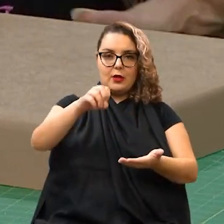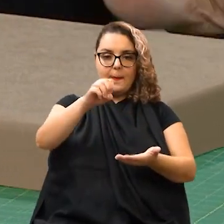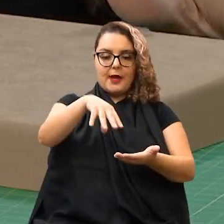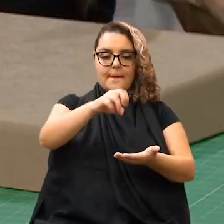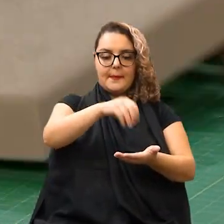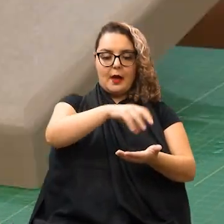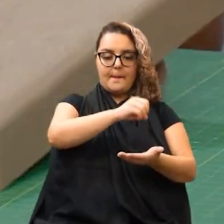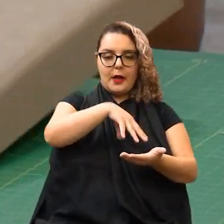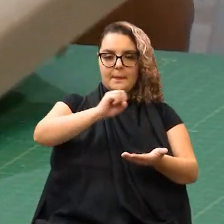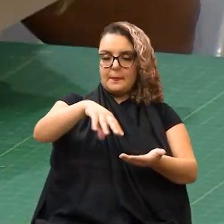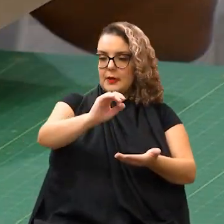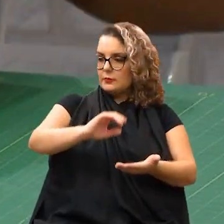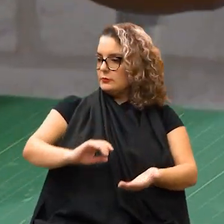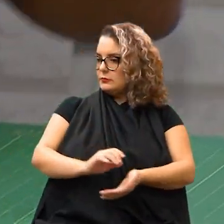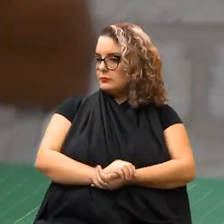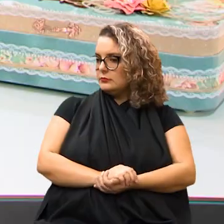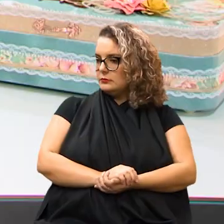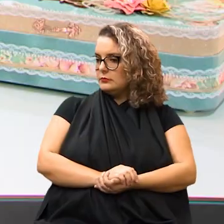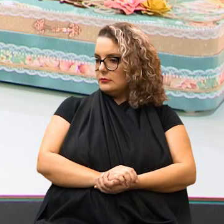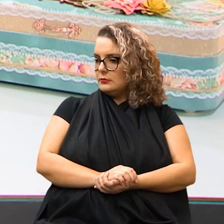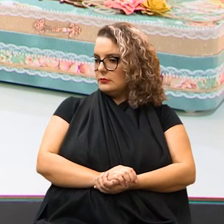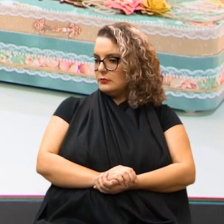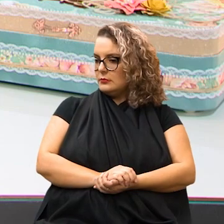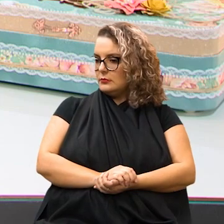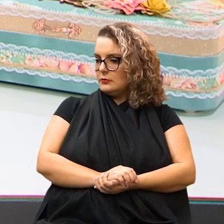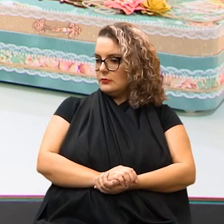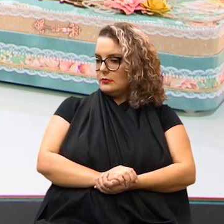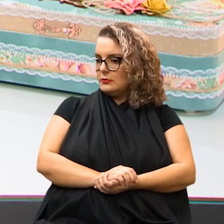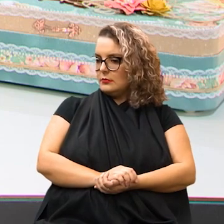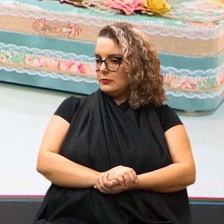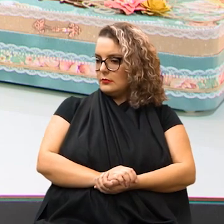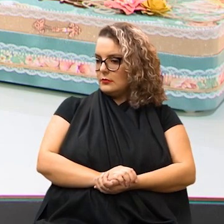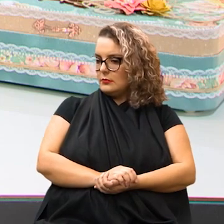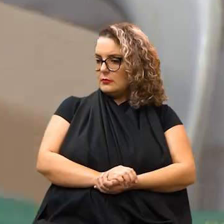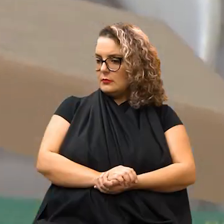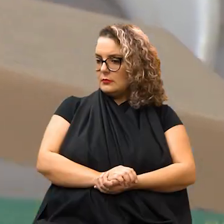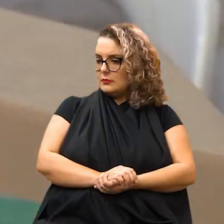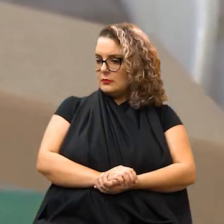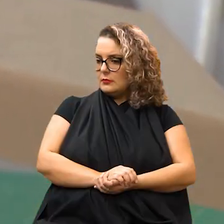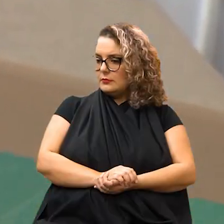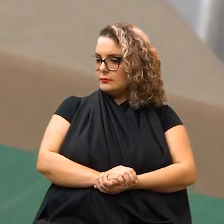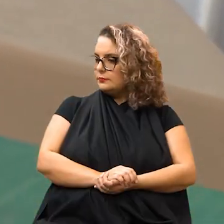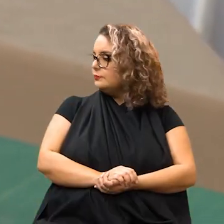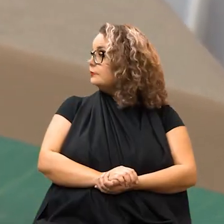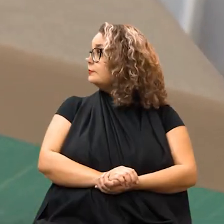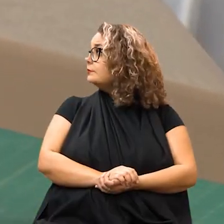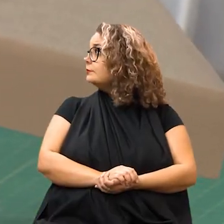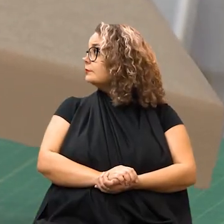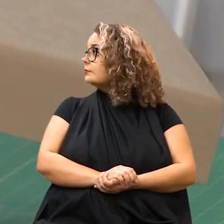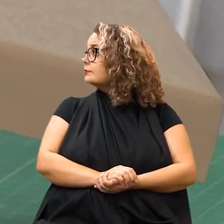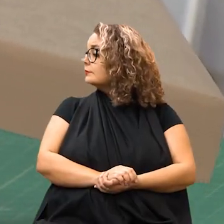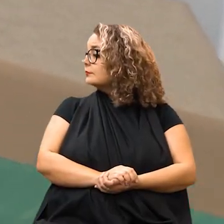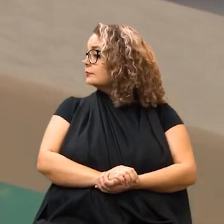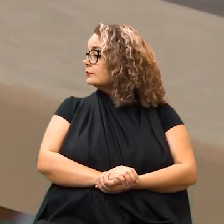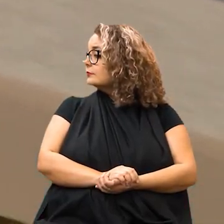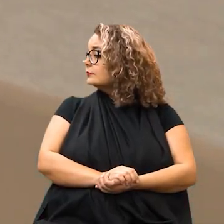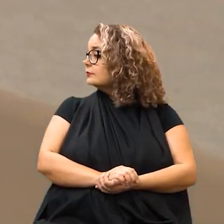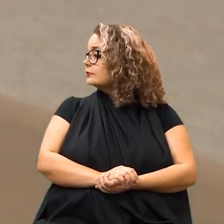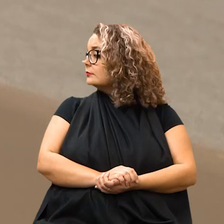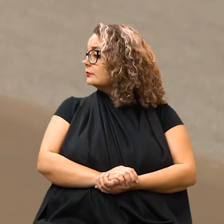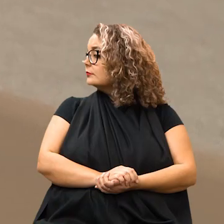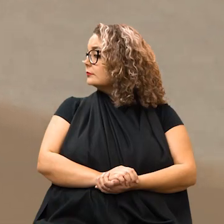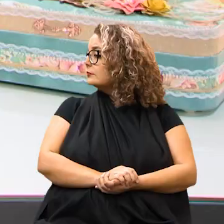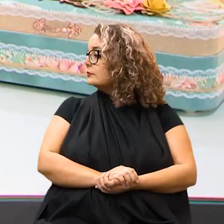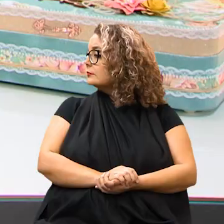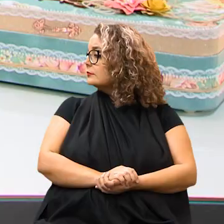meu pincel aqui assim, ó. Posso arranhar aqui pra não... Pode sim. Em você, ó. E arranhando o